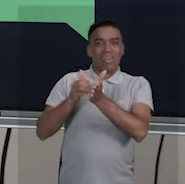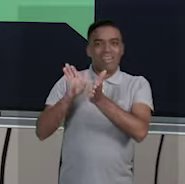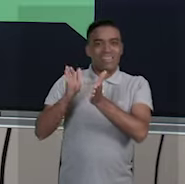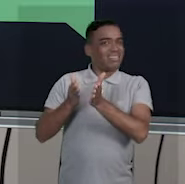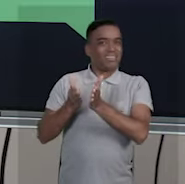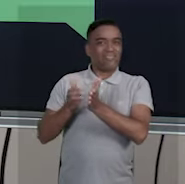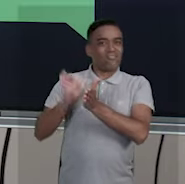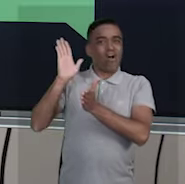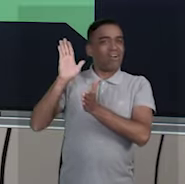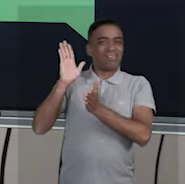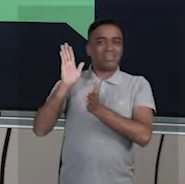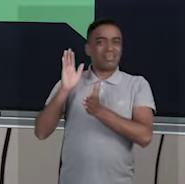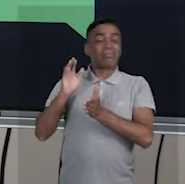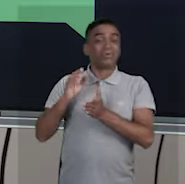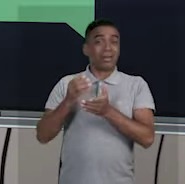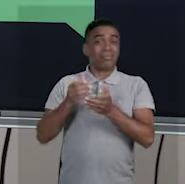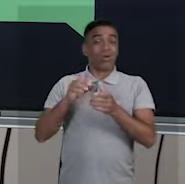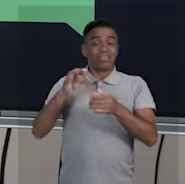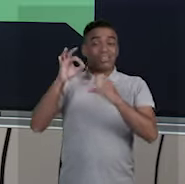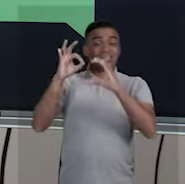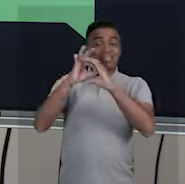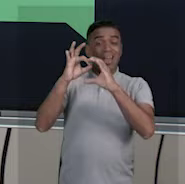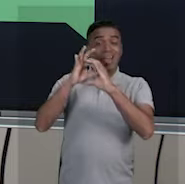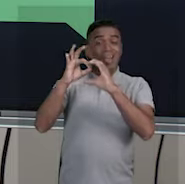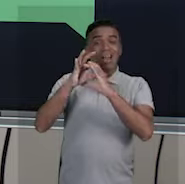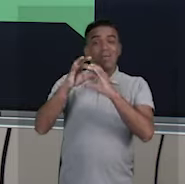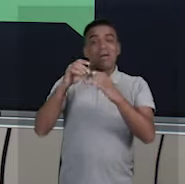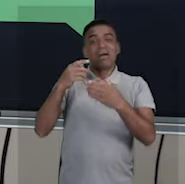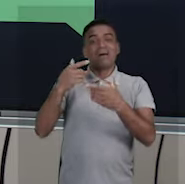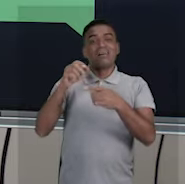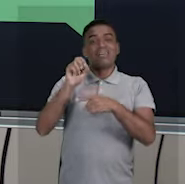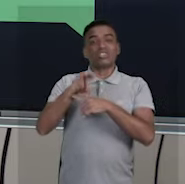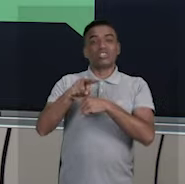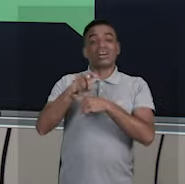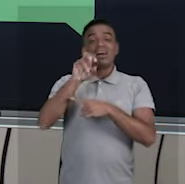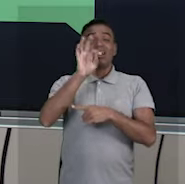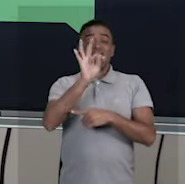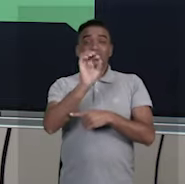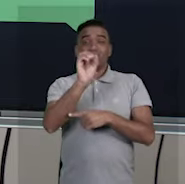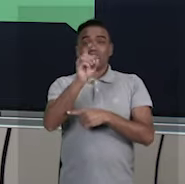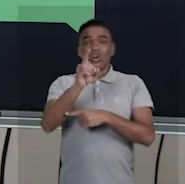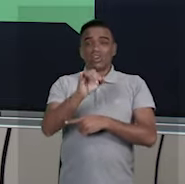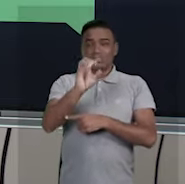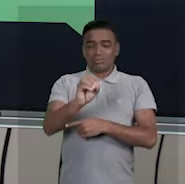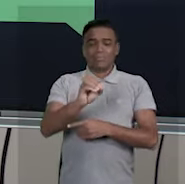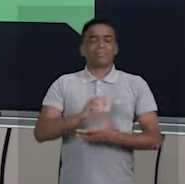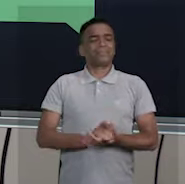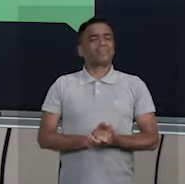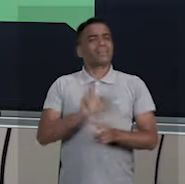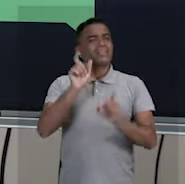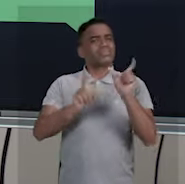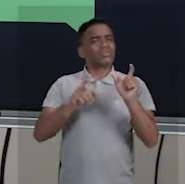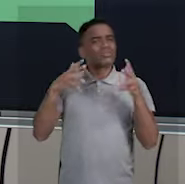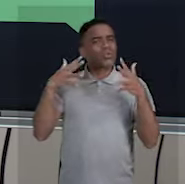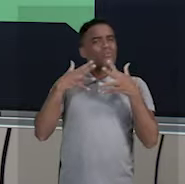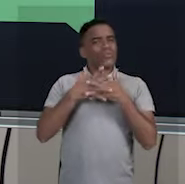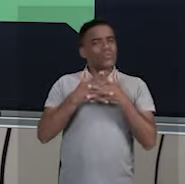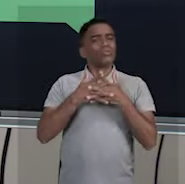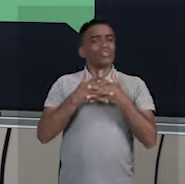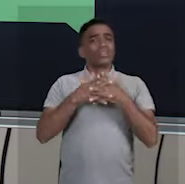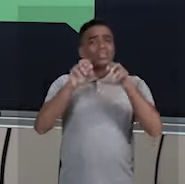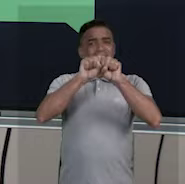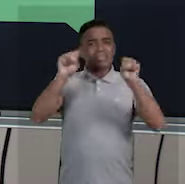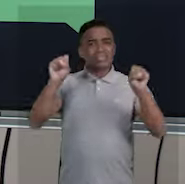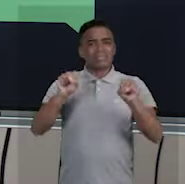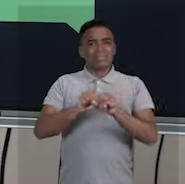pode muitas vezes ser tóxico para a célula. Uma coisa que muita gente confunde com o sistema excretor são